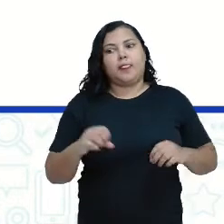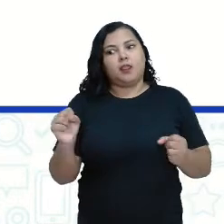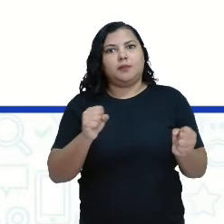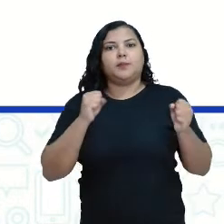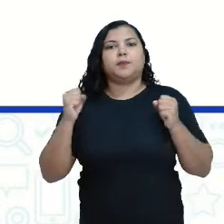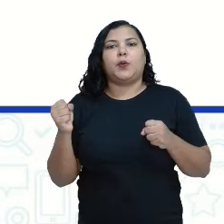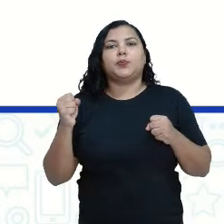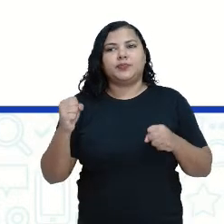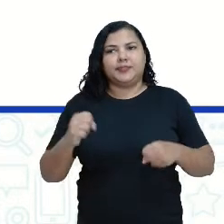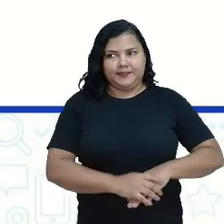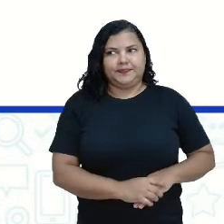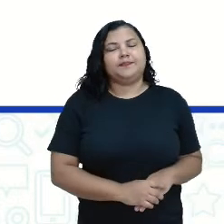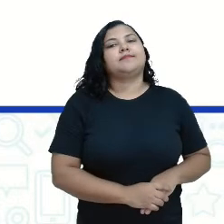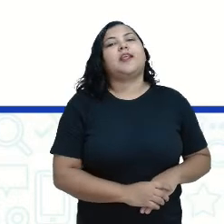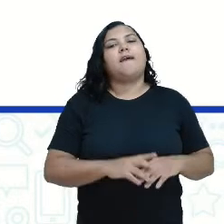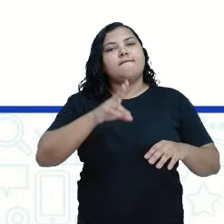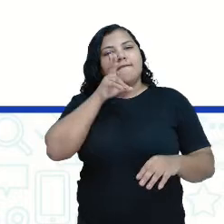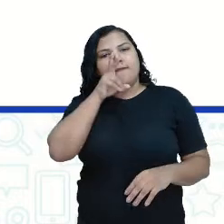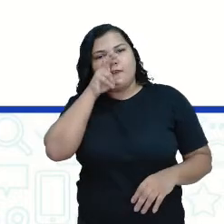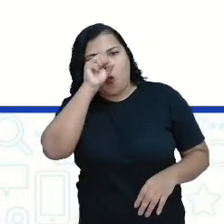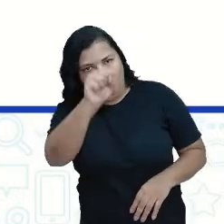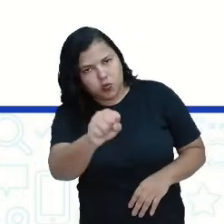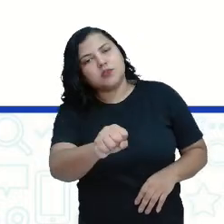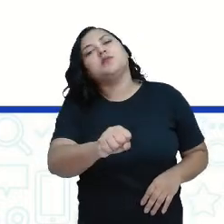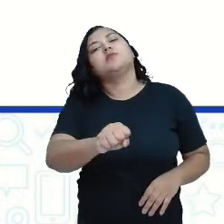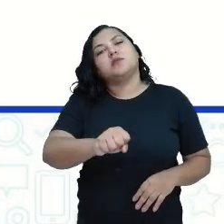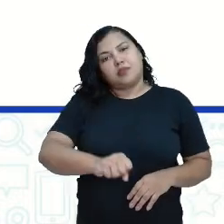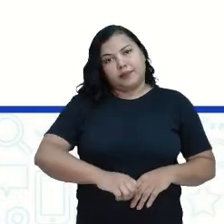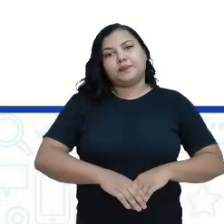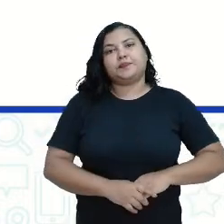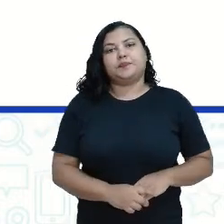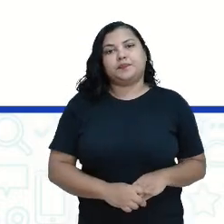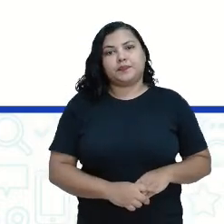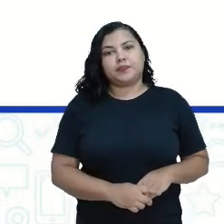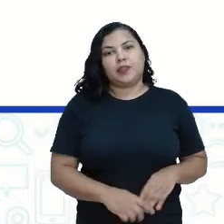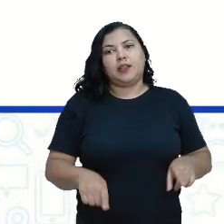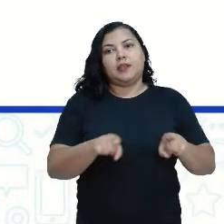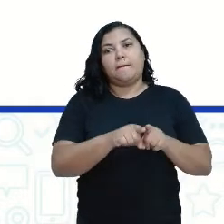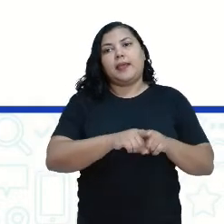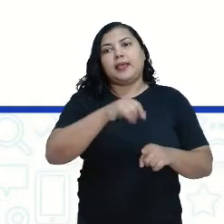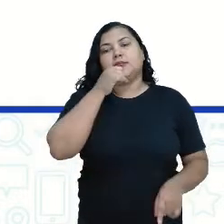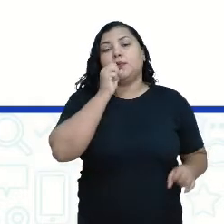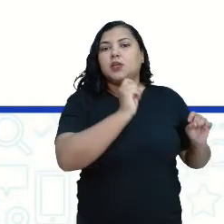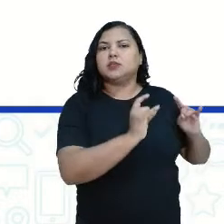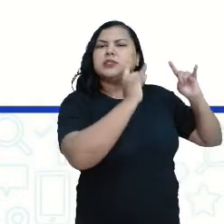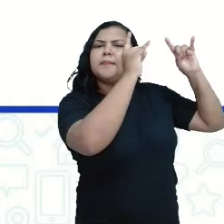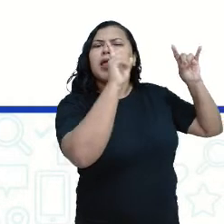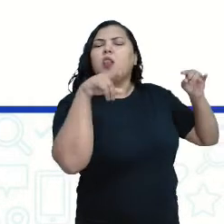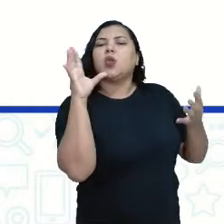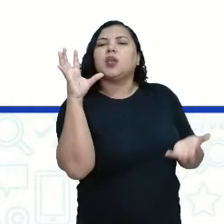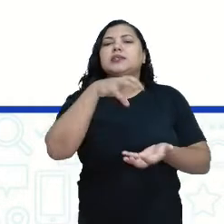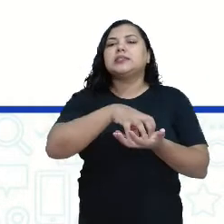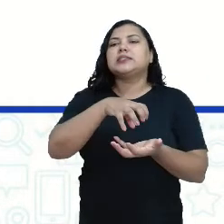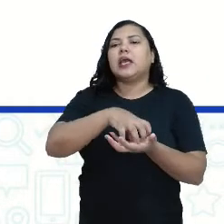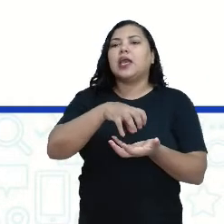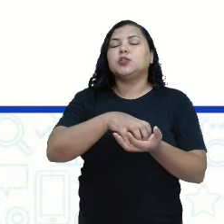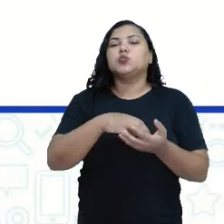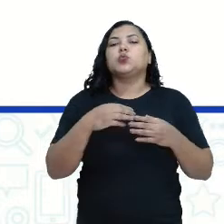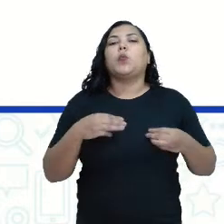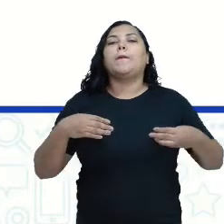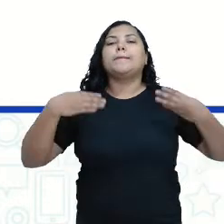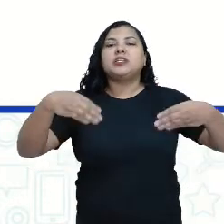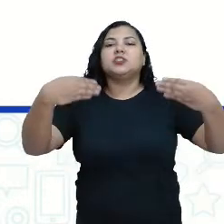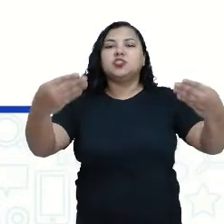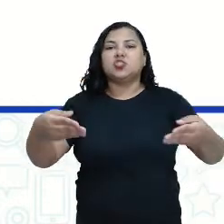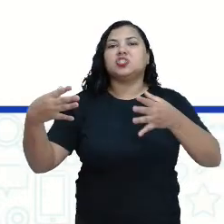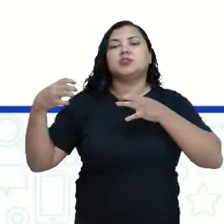poder. Demonstração de força, a demonstração de poder, né? Sem contar que esse prédio também era sede do Ministério da